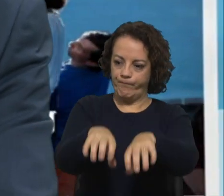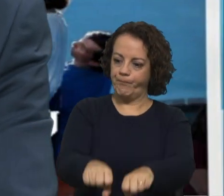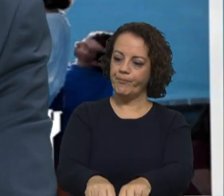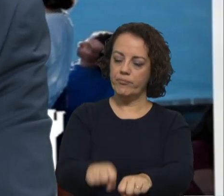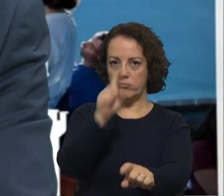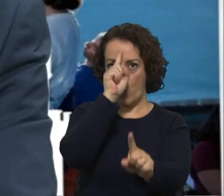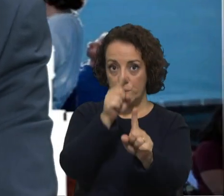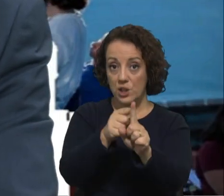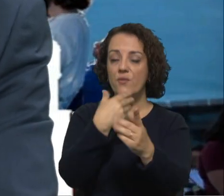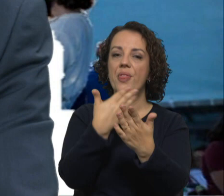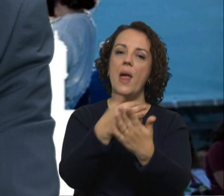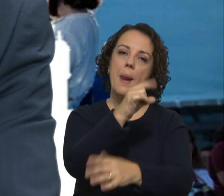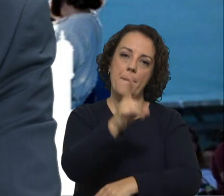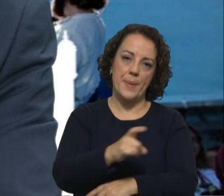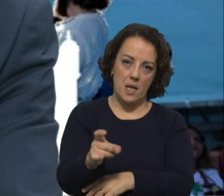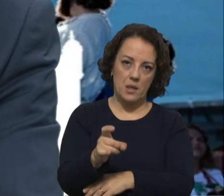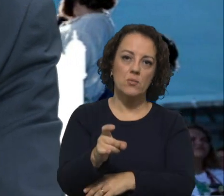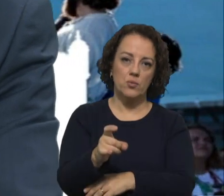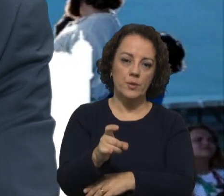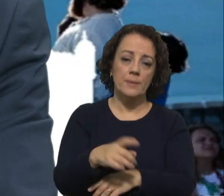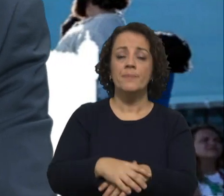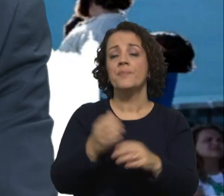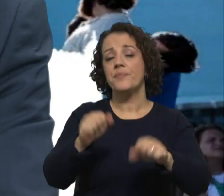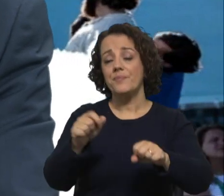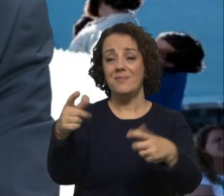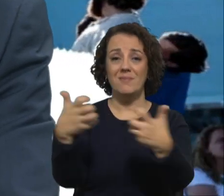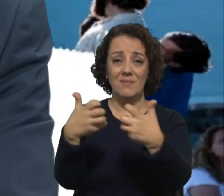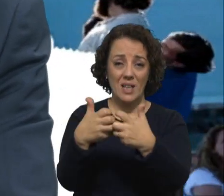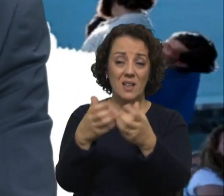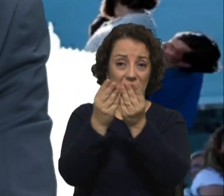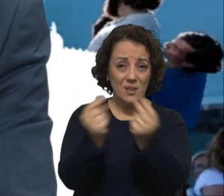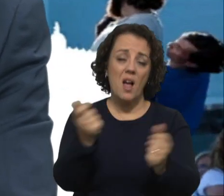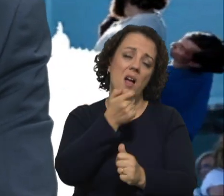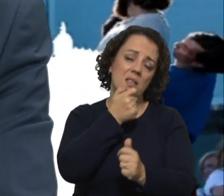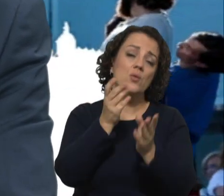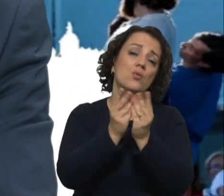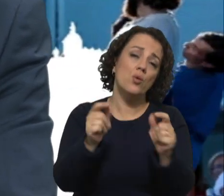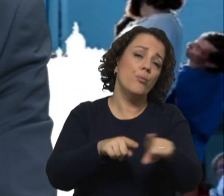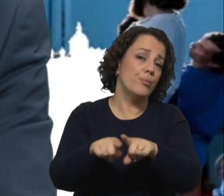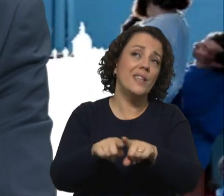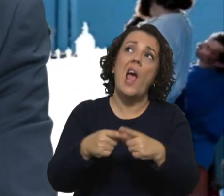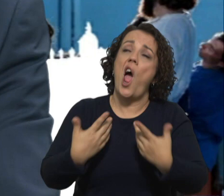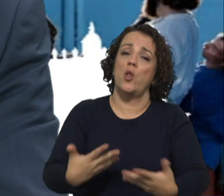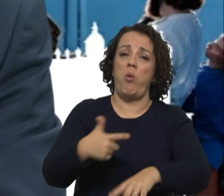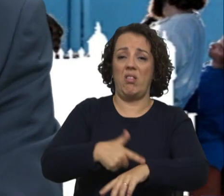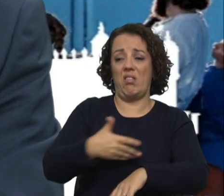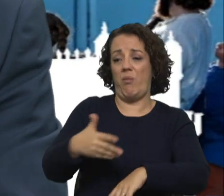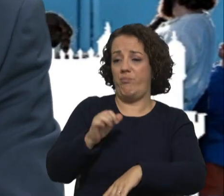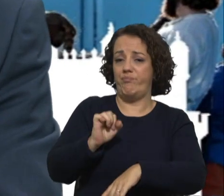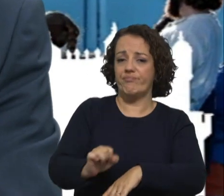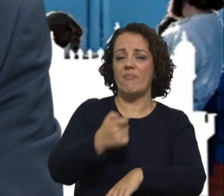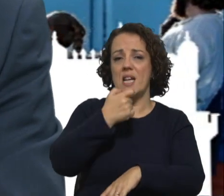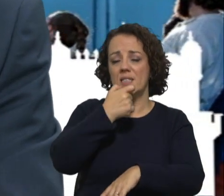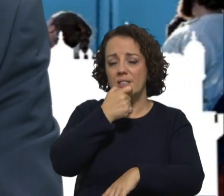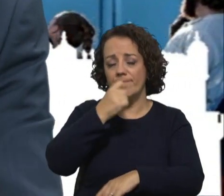que contribua para a paz. Evidentemente, a solução para o conflito terá que ser uma solução política nos nossos tempos, terá que ser uma solução diplomática,